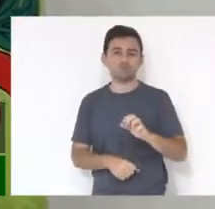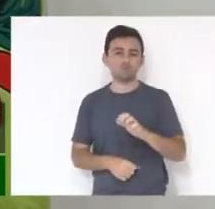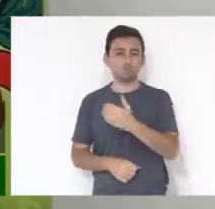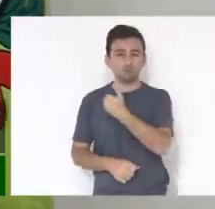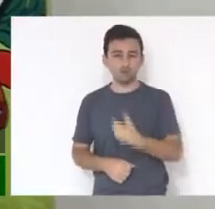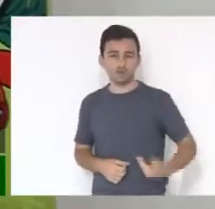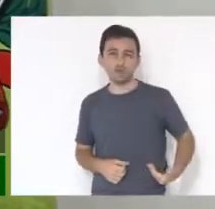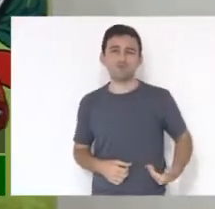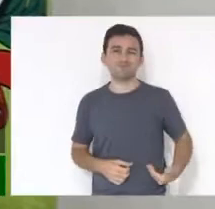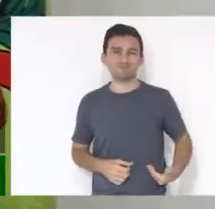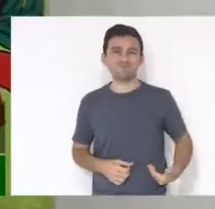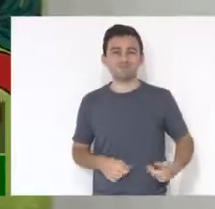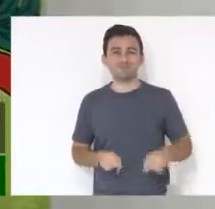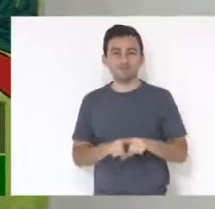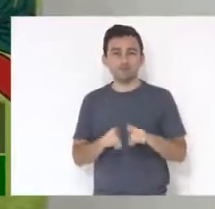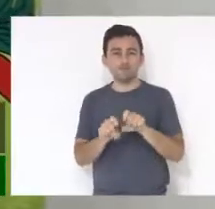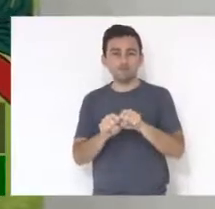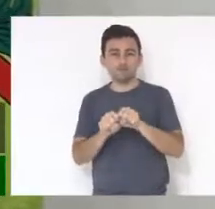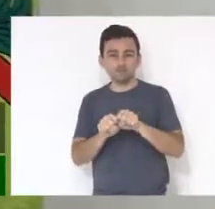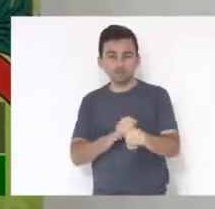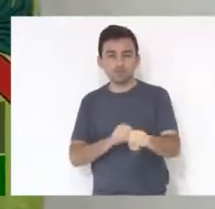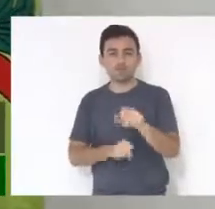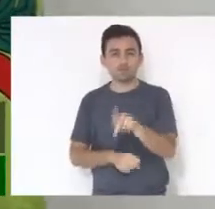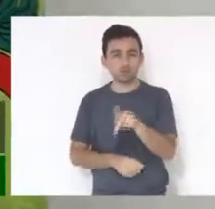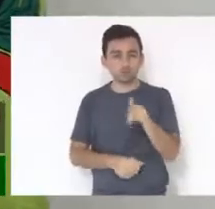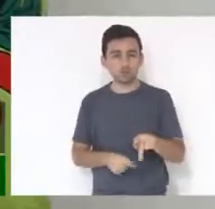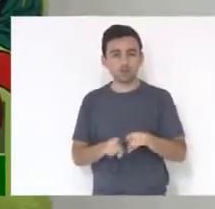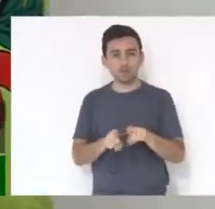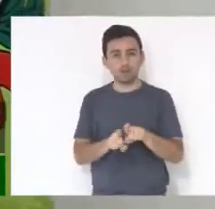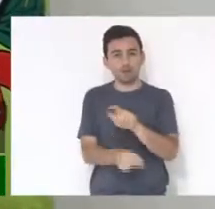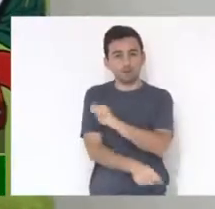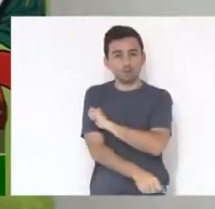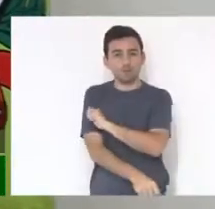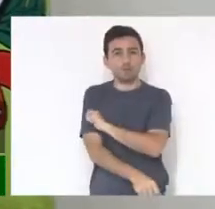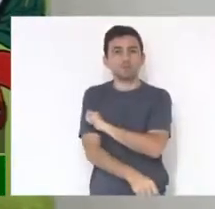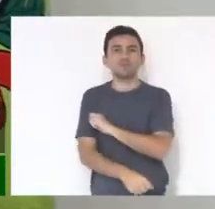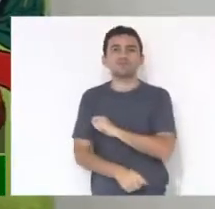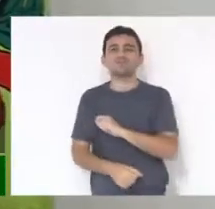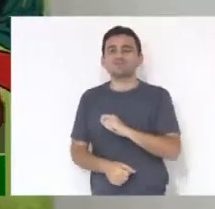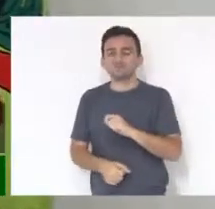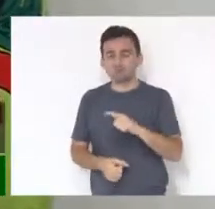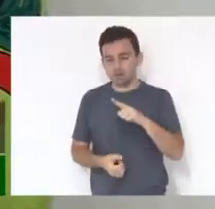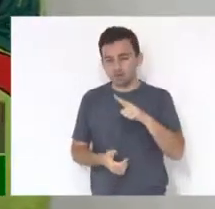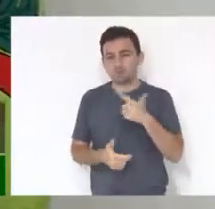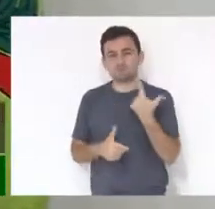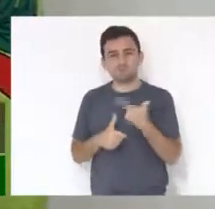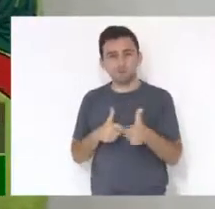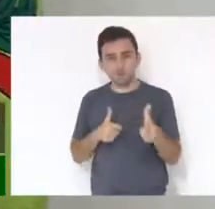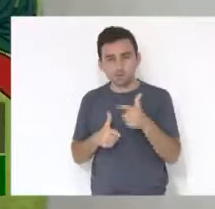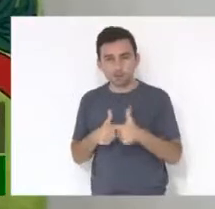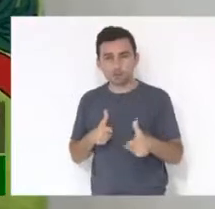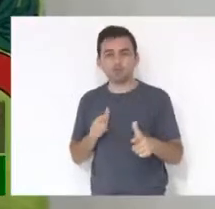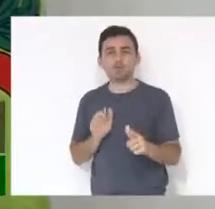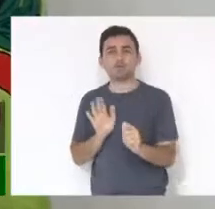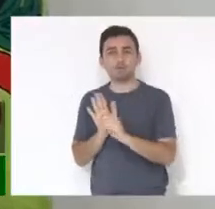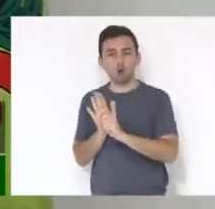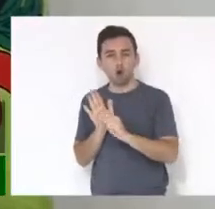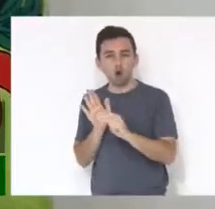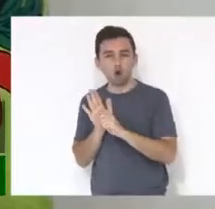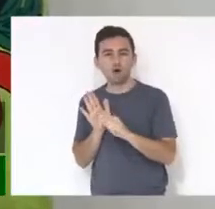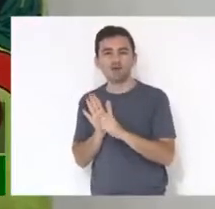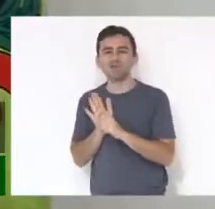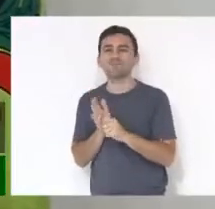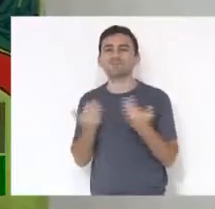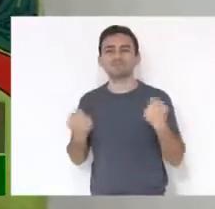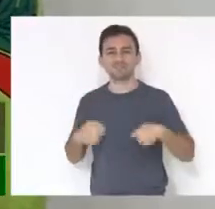da formação dos professores e dos alunos, não restam dúvidas de que drogas são um problema a ser resolvido com